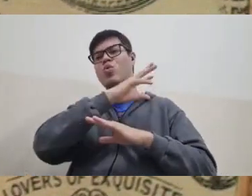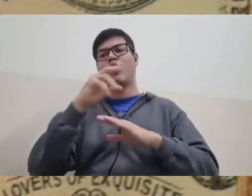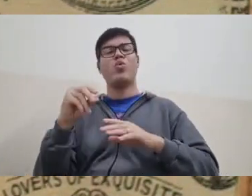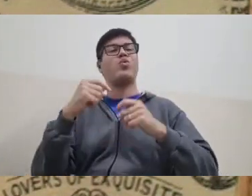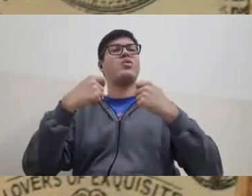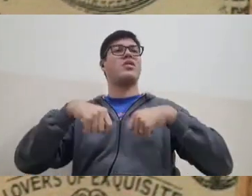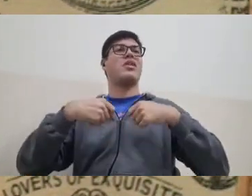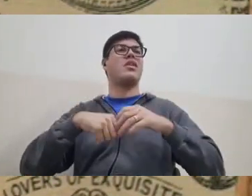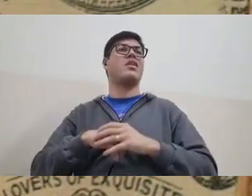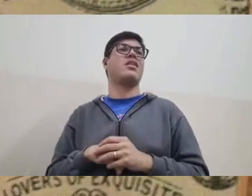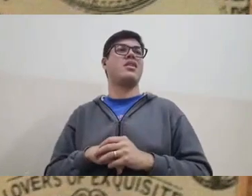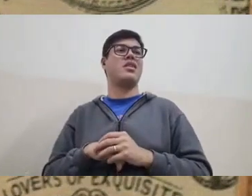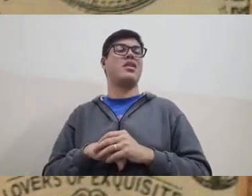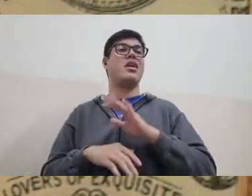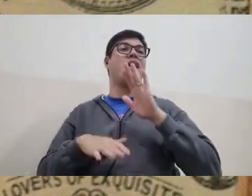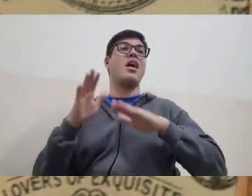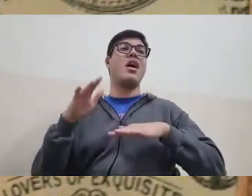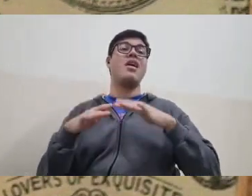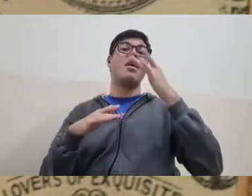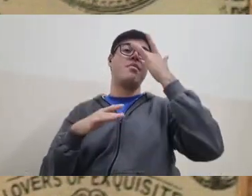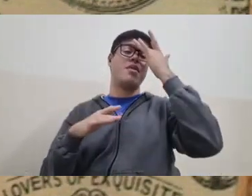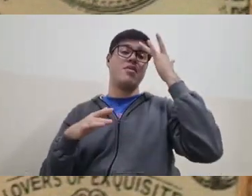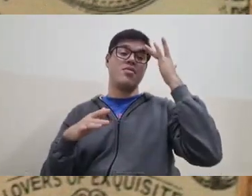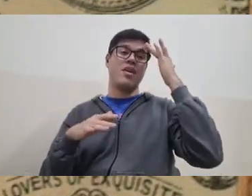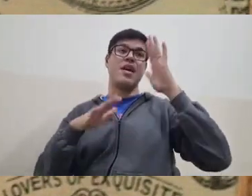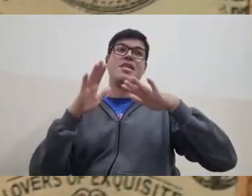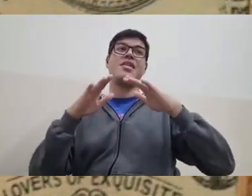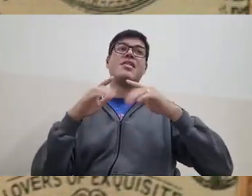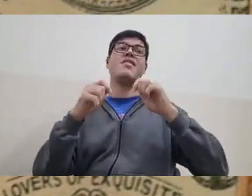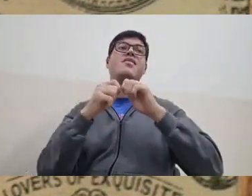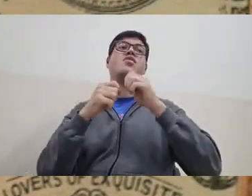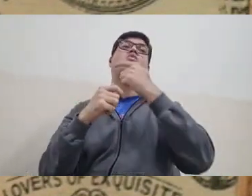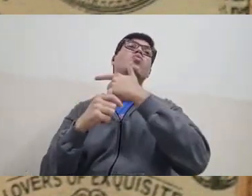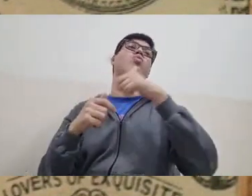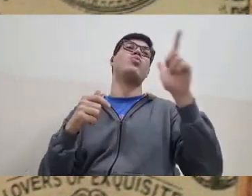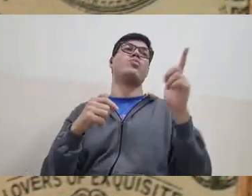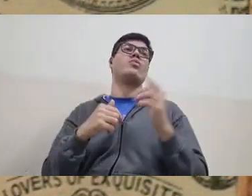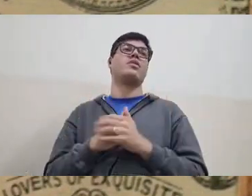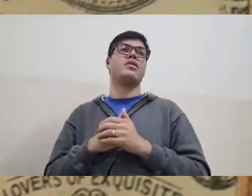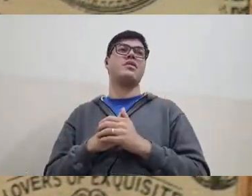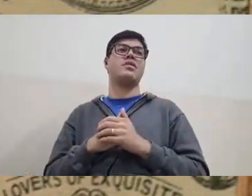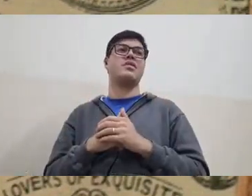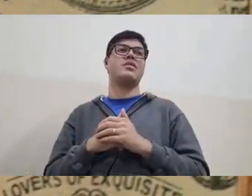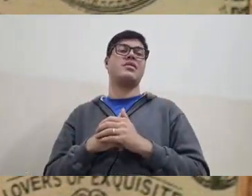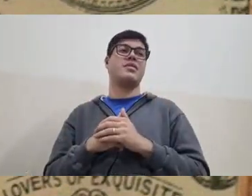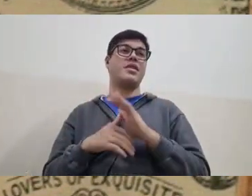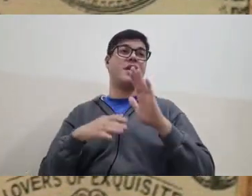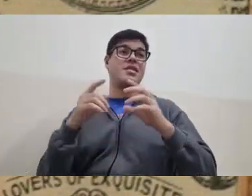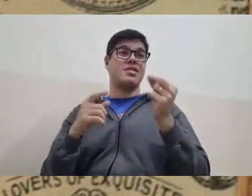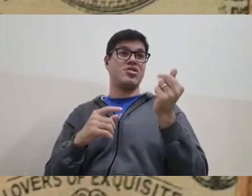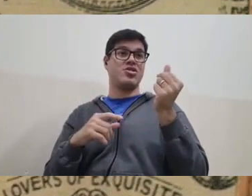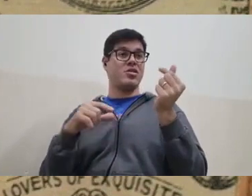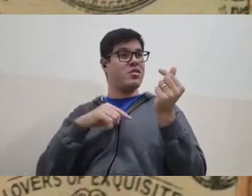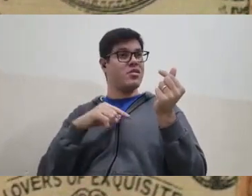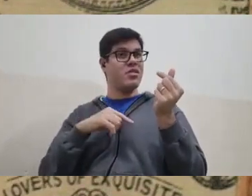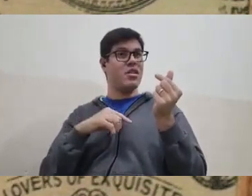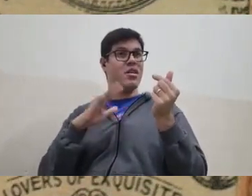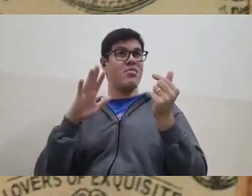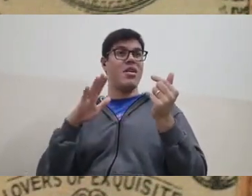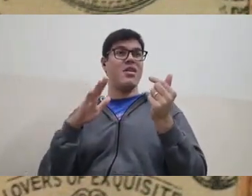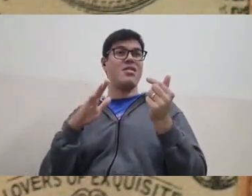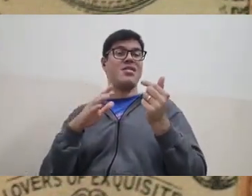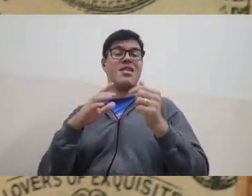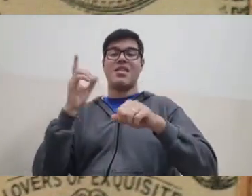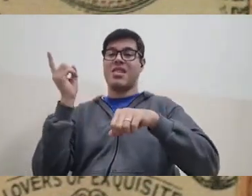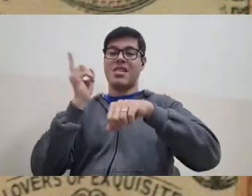de repente não é isso que ele vai fazer ele vai fazer outra coisa Tá certo porque não adianta você ter dinheiro lá